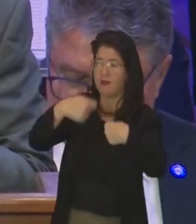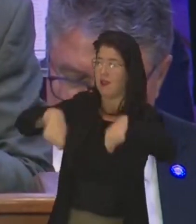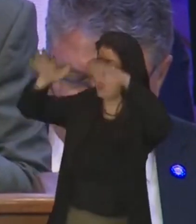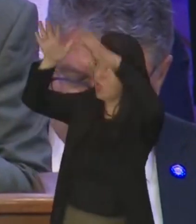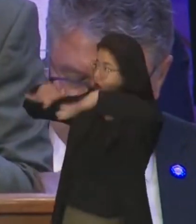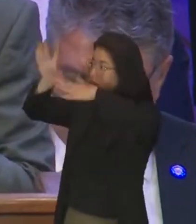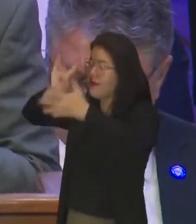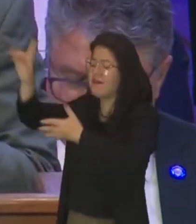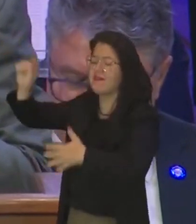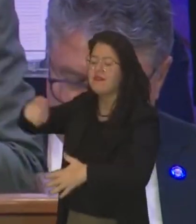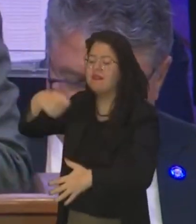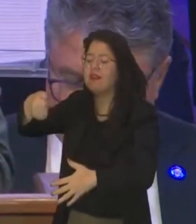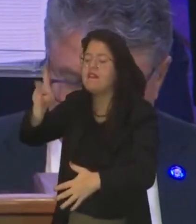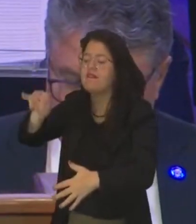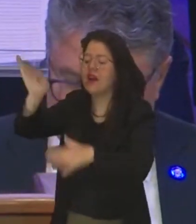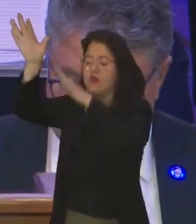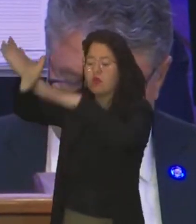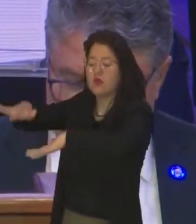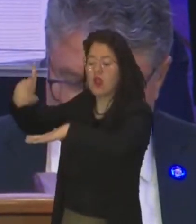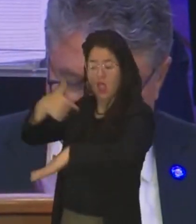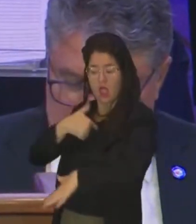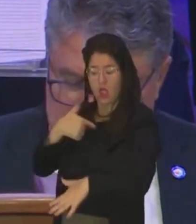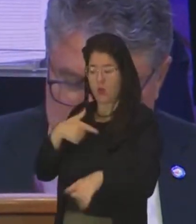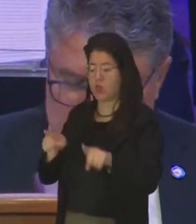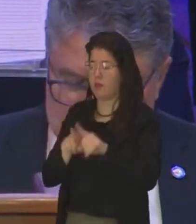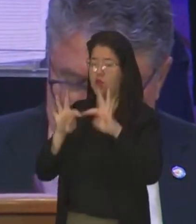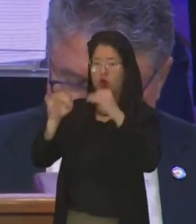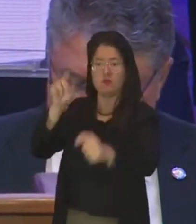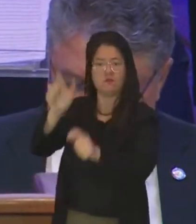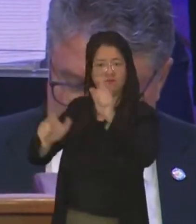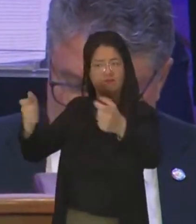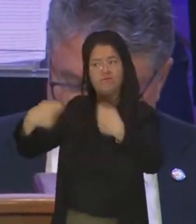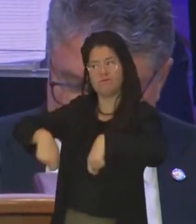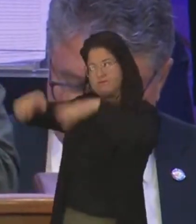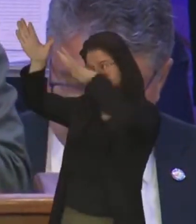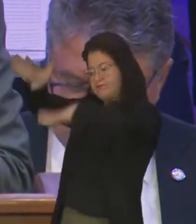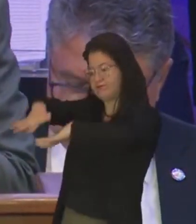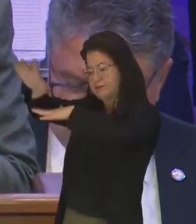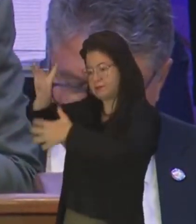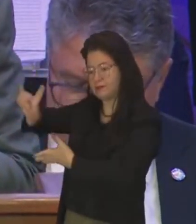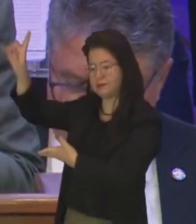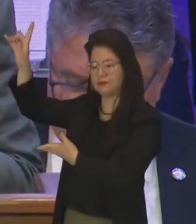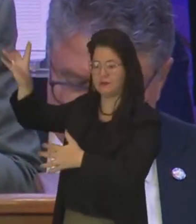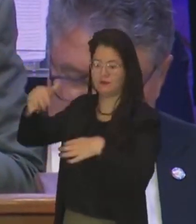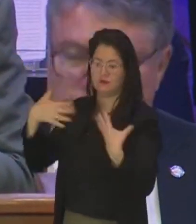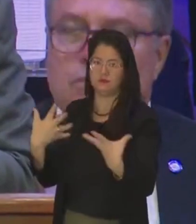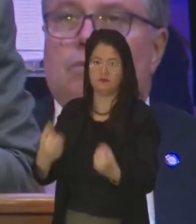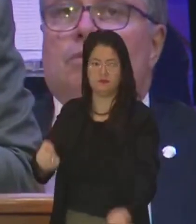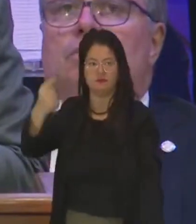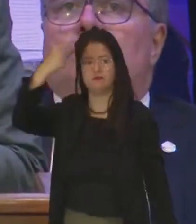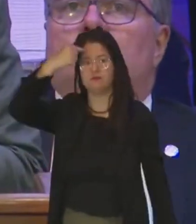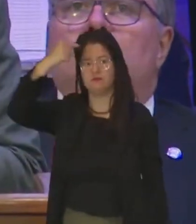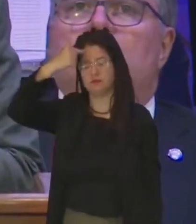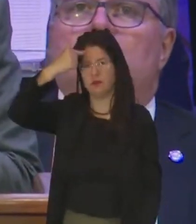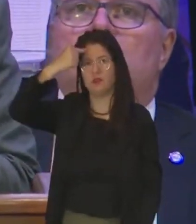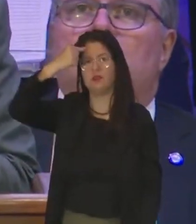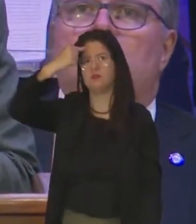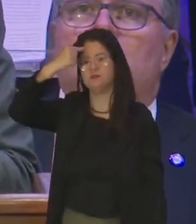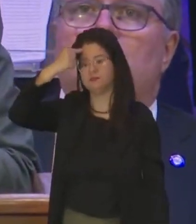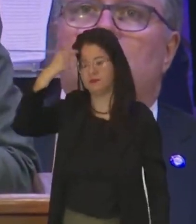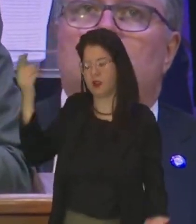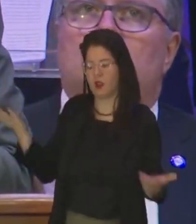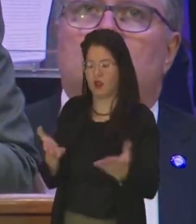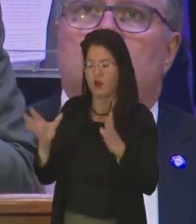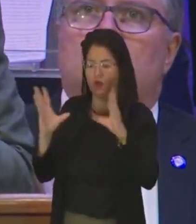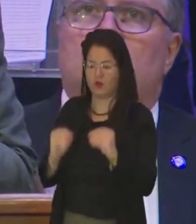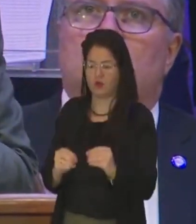Quem deve adorar? Eu e o mundo inteiro. Então, vamos pensar essa